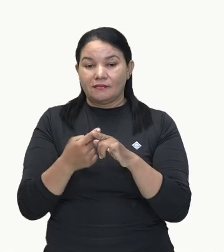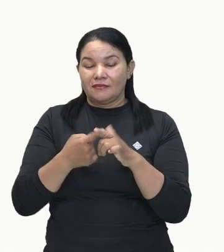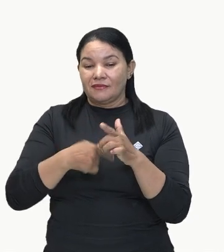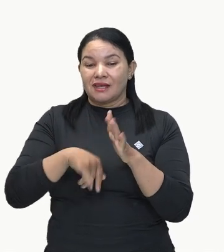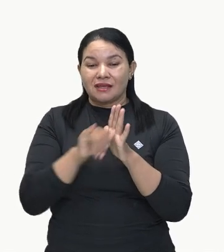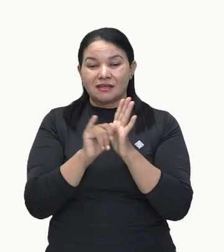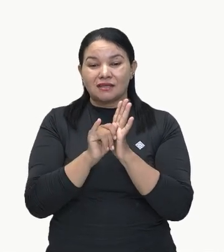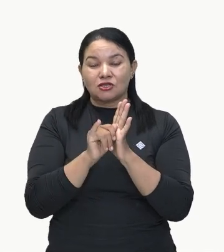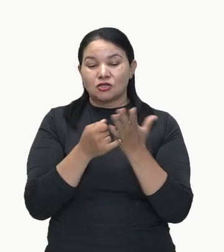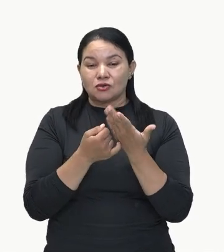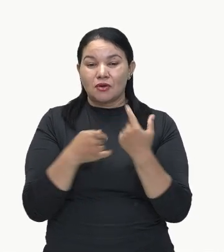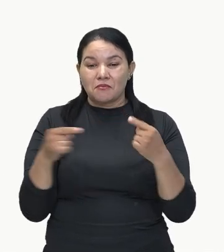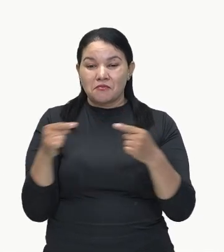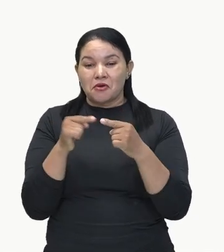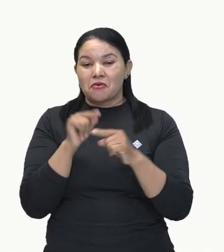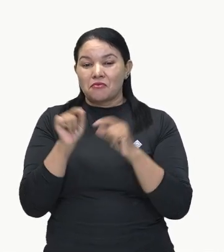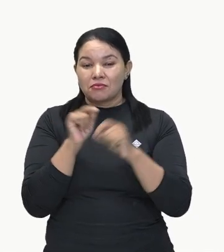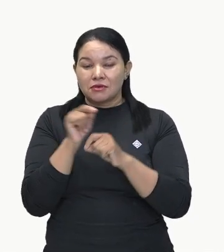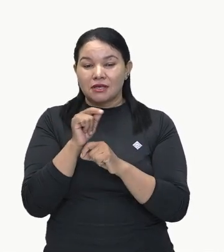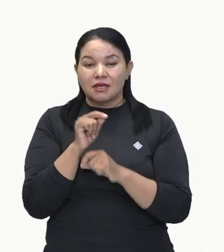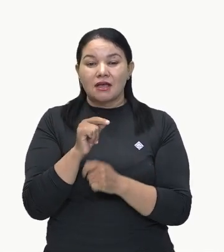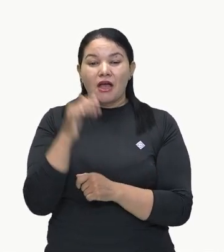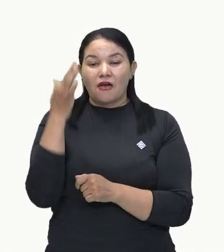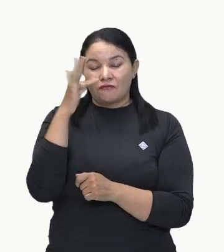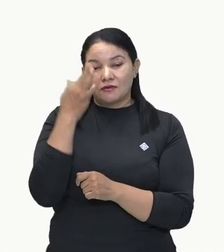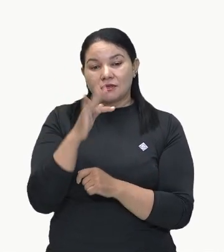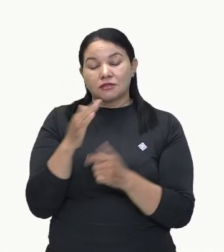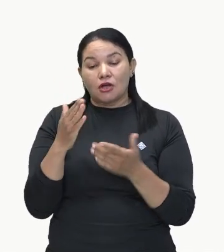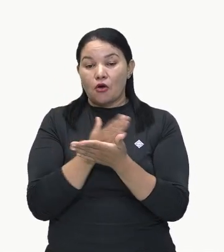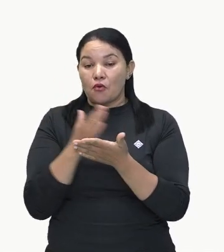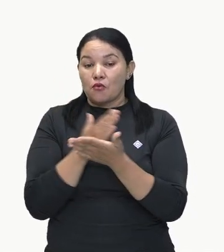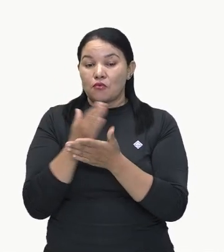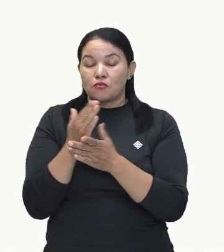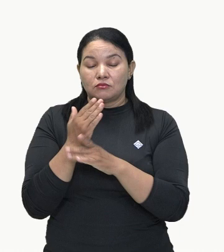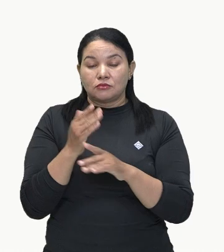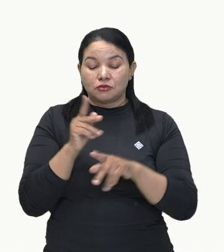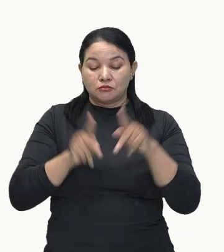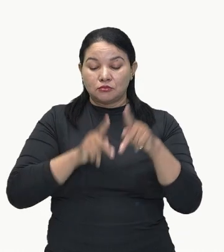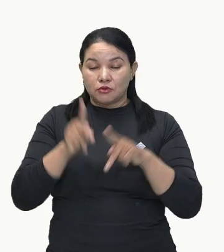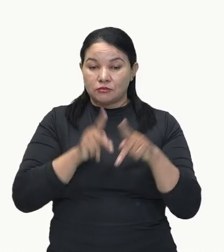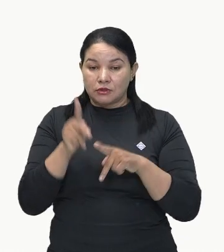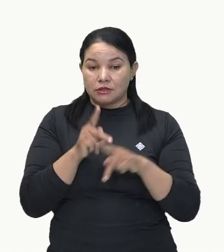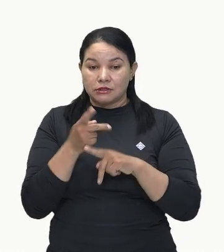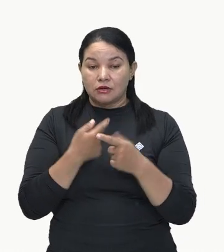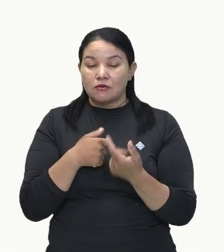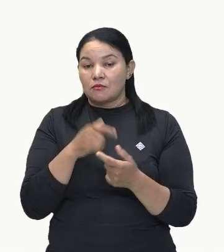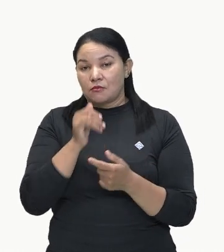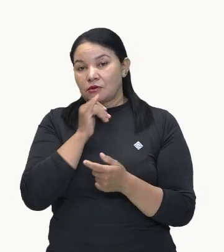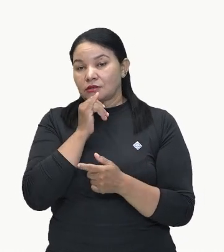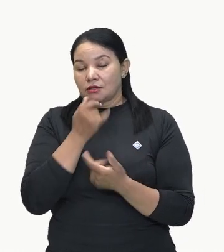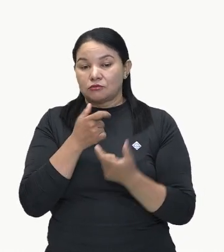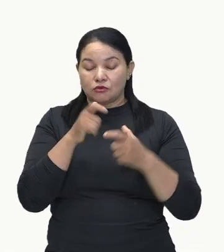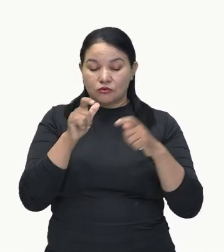à França, a sua população de ascendência. Então, a população ali da região de Quebec,